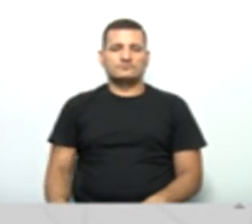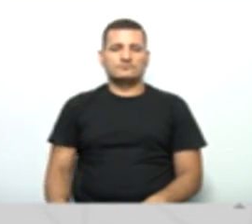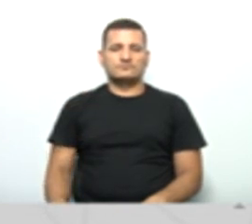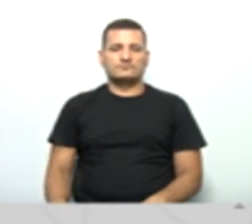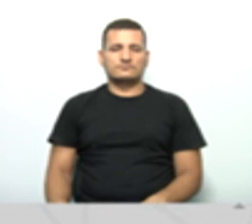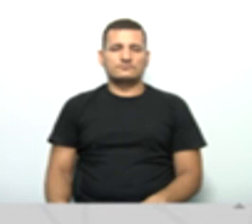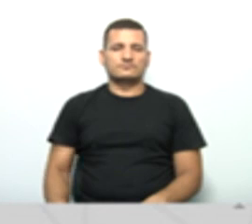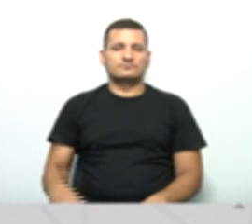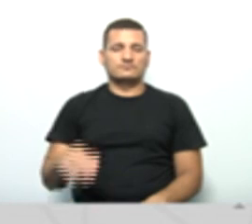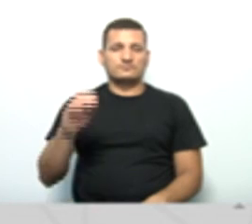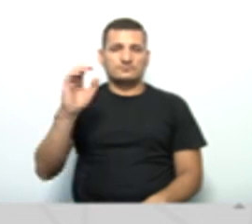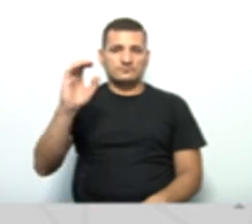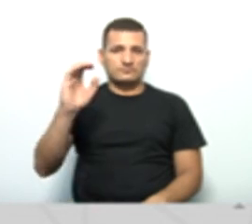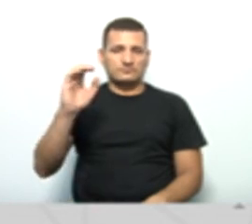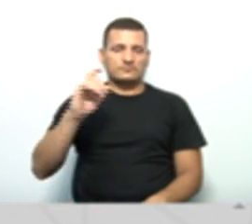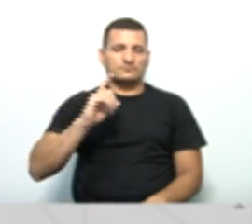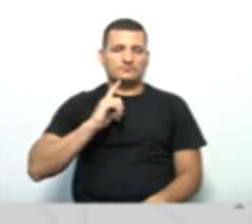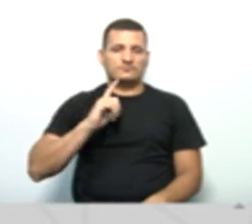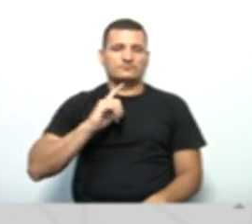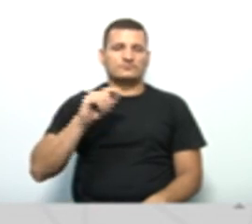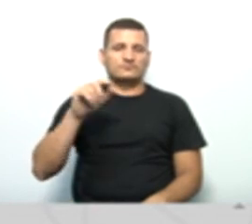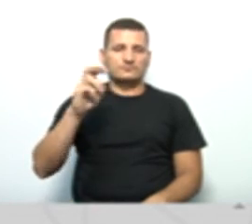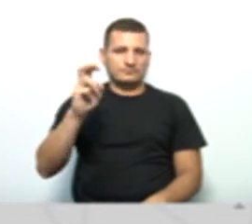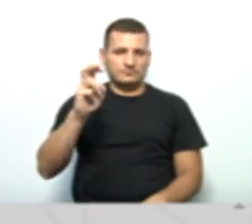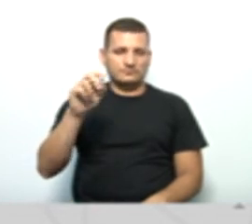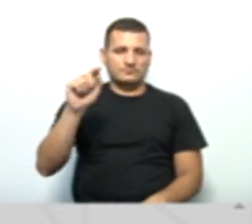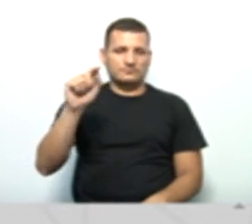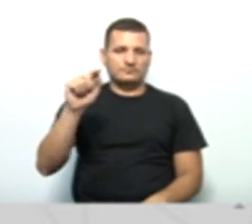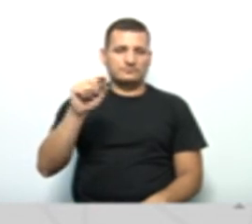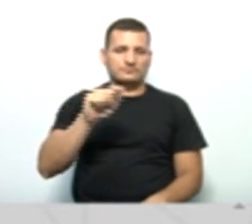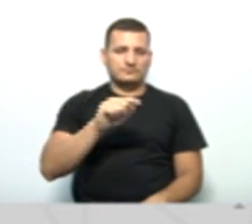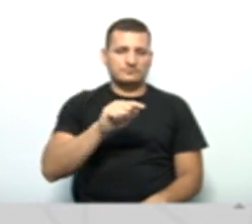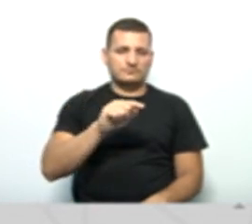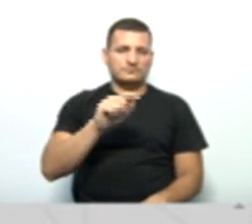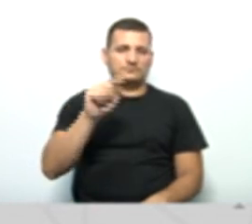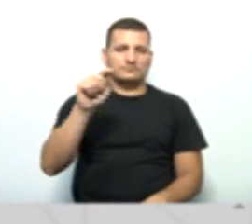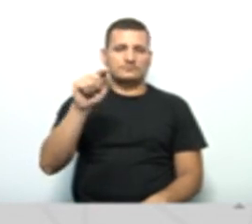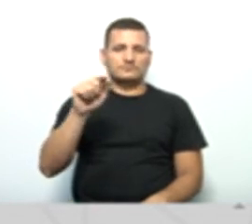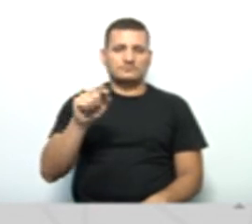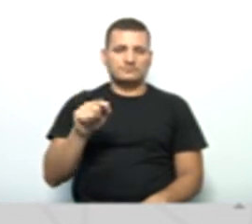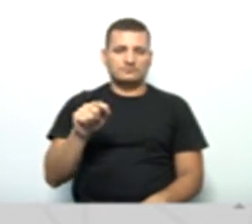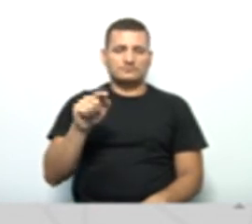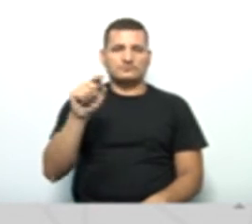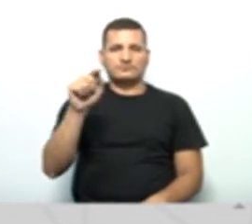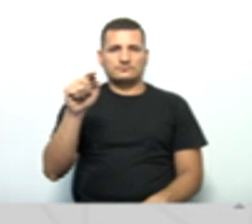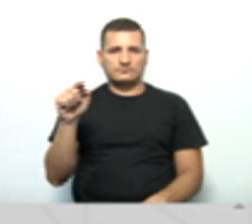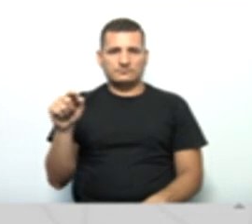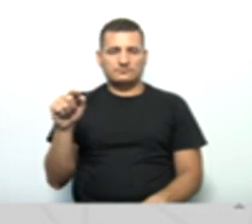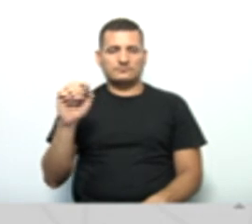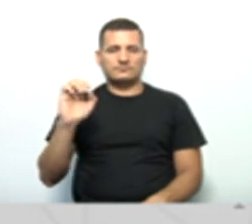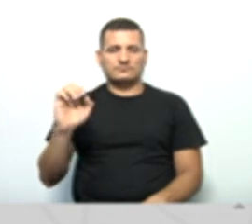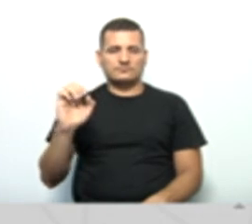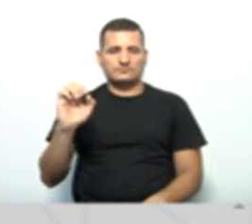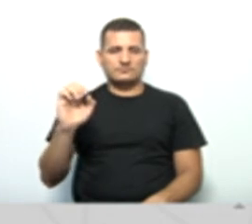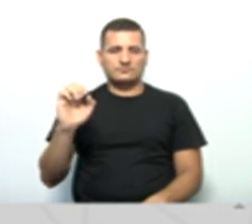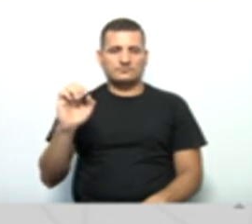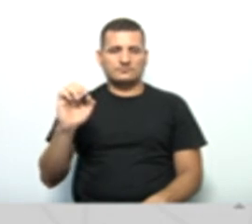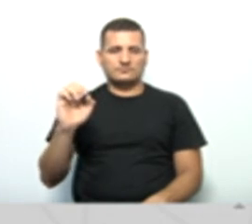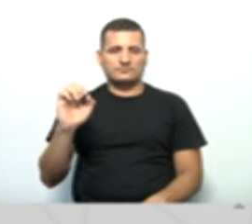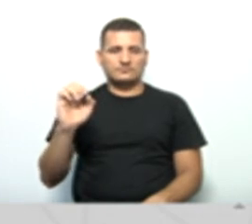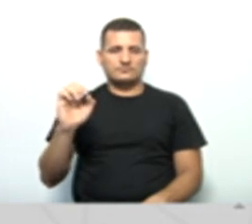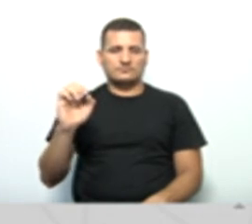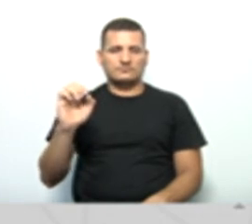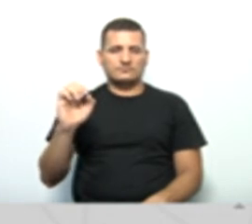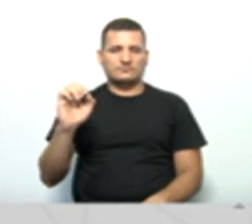temos outra pasta, está vendo aqui, ó? Por exemplo, vamos supor que aqui é essa pasta E. para mim chegar até